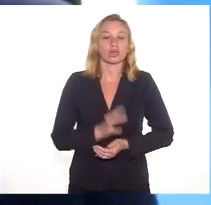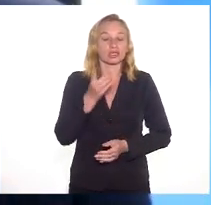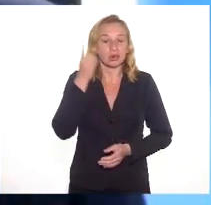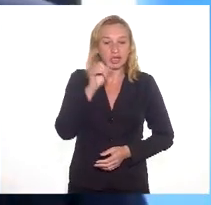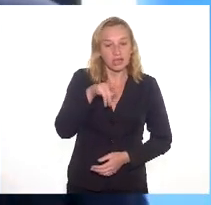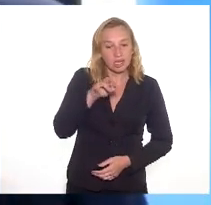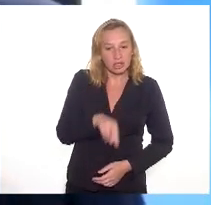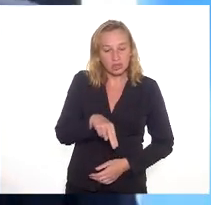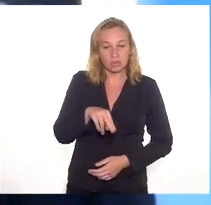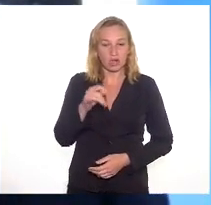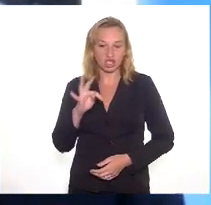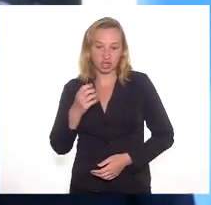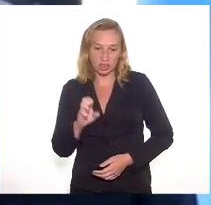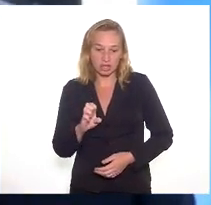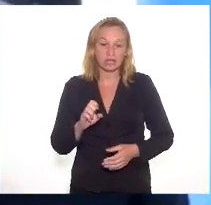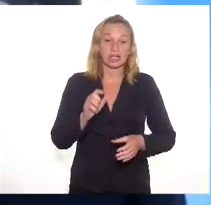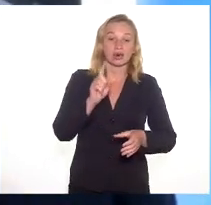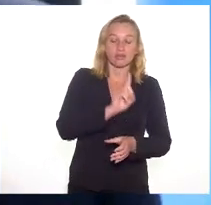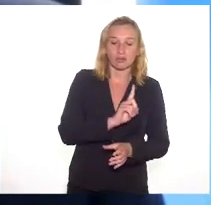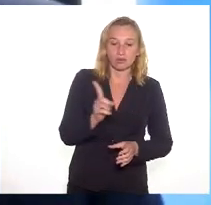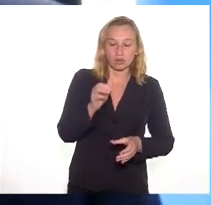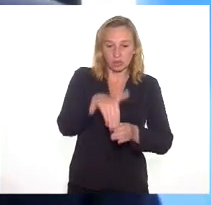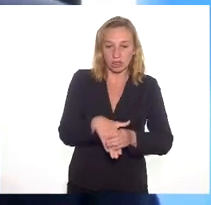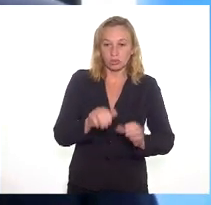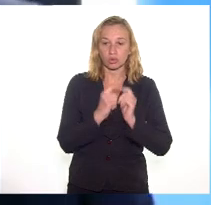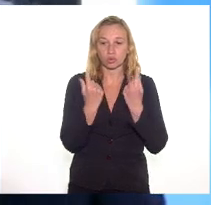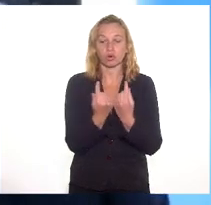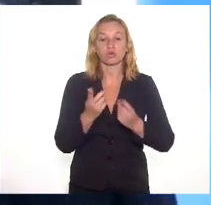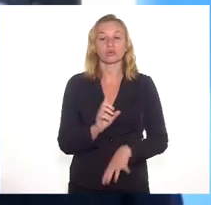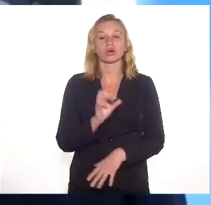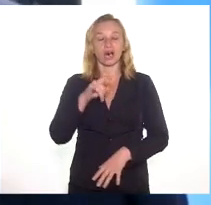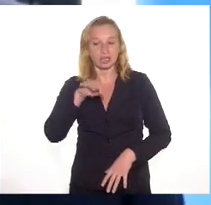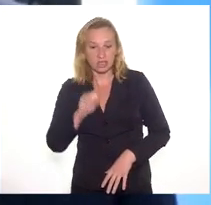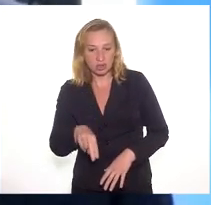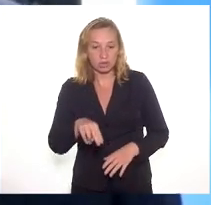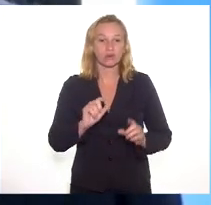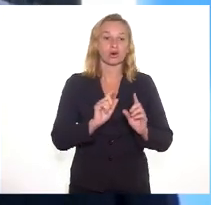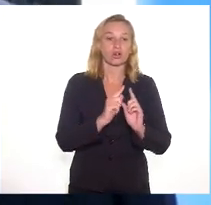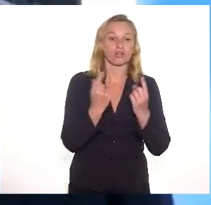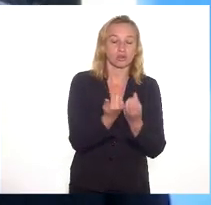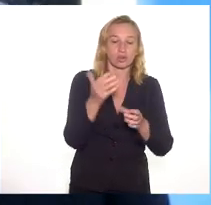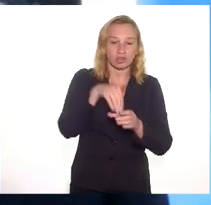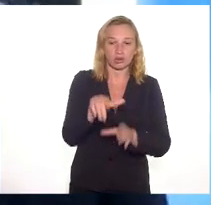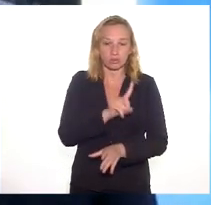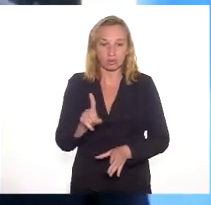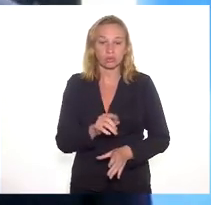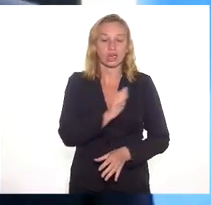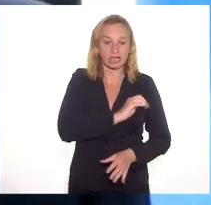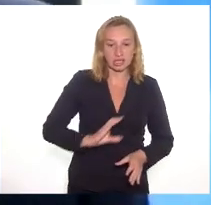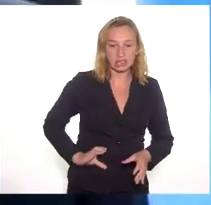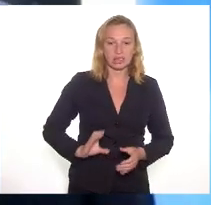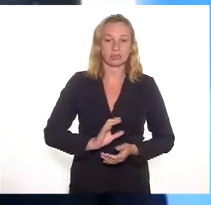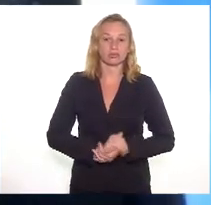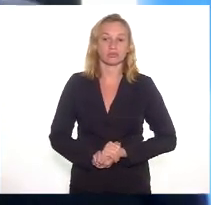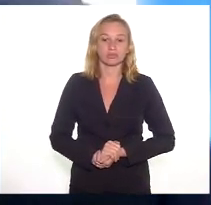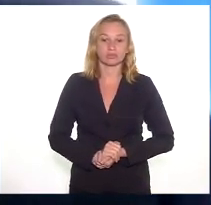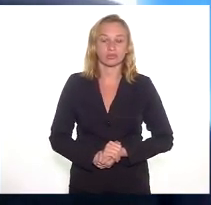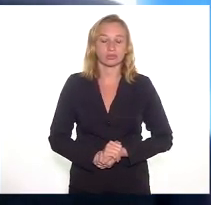Anderson Alexandre, não no grupo. Anderson Moraes, não no grupo. Deputado André Ciliano.